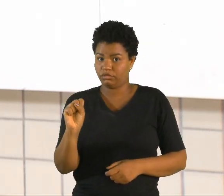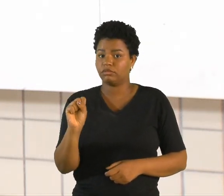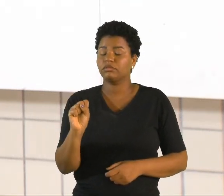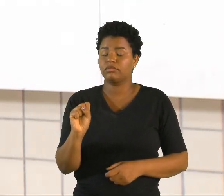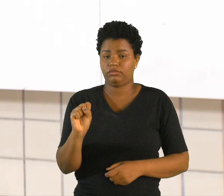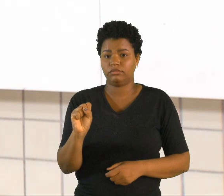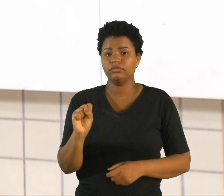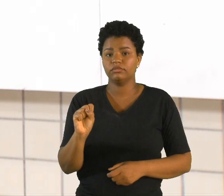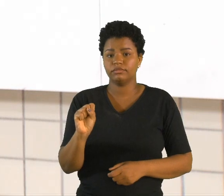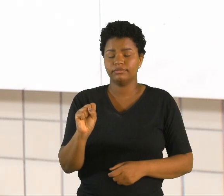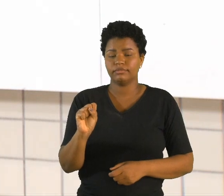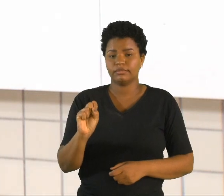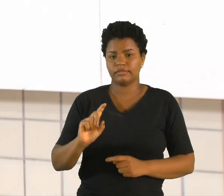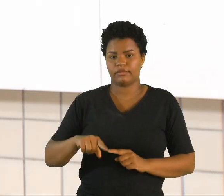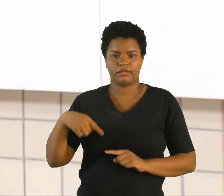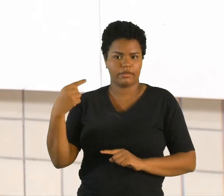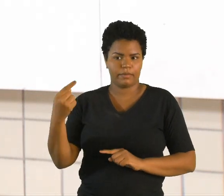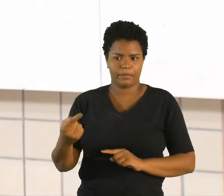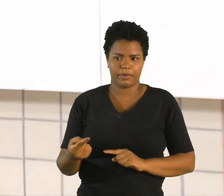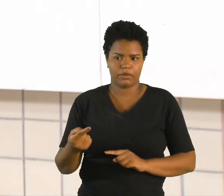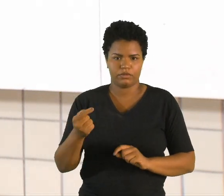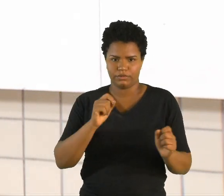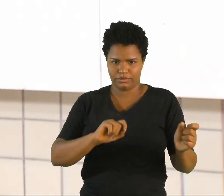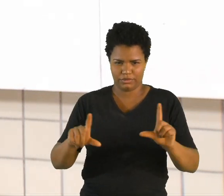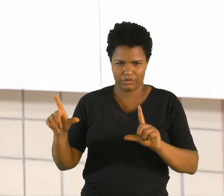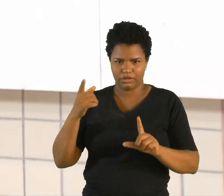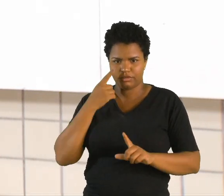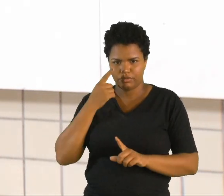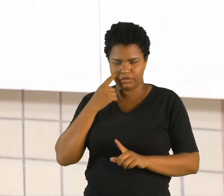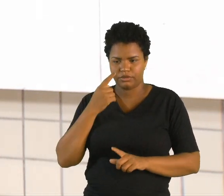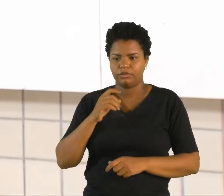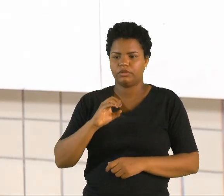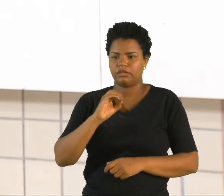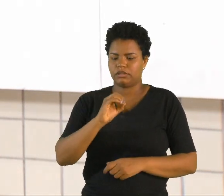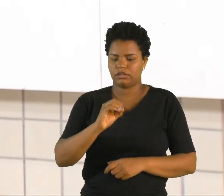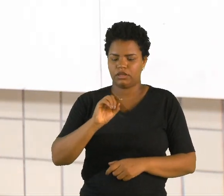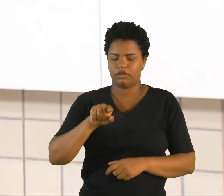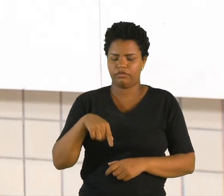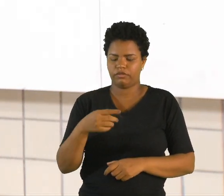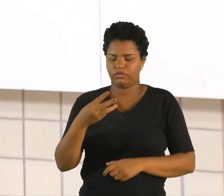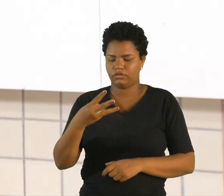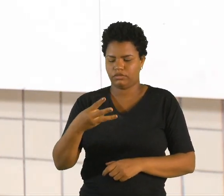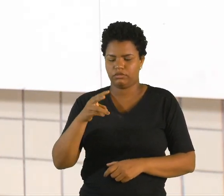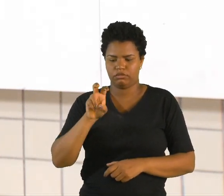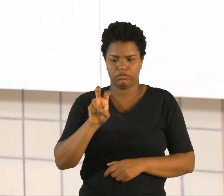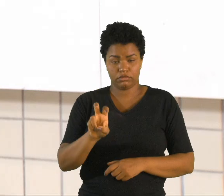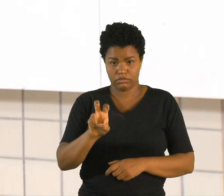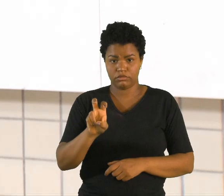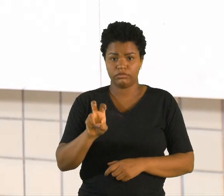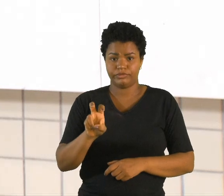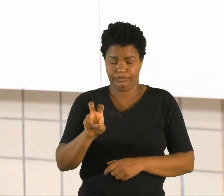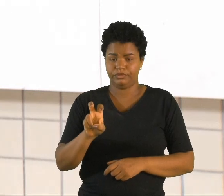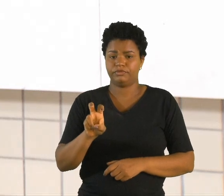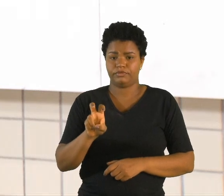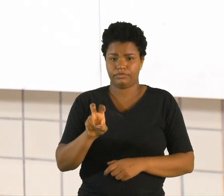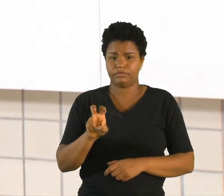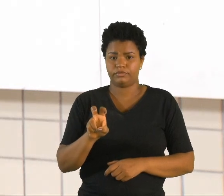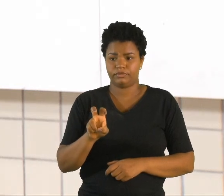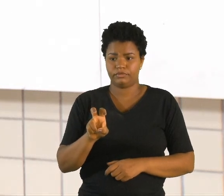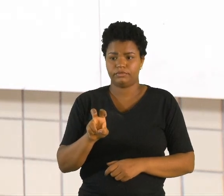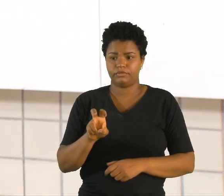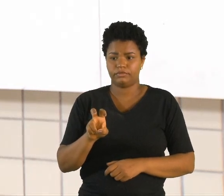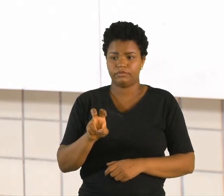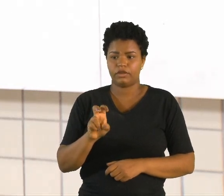décimos. Agora, o próximo lá do nosso slide, 0,35. 0,35. Eu